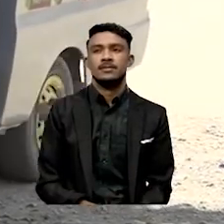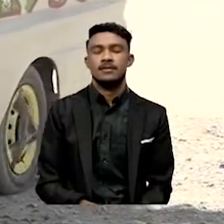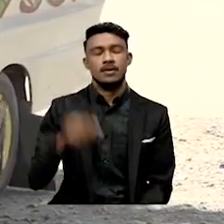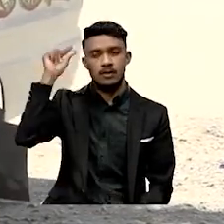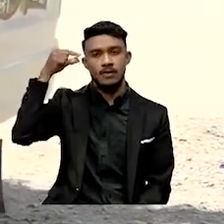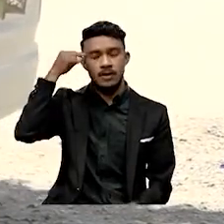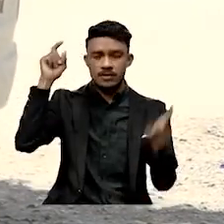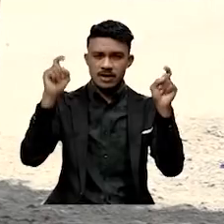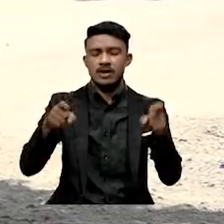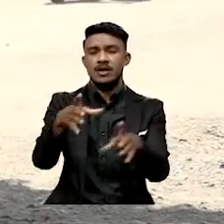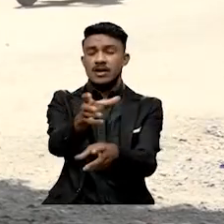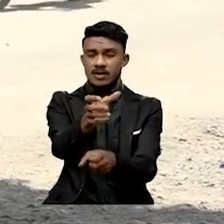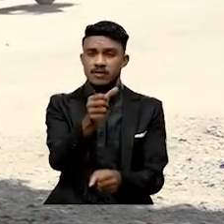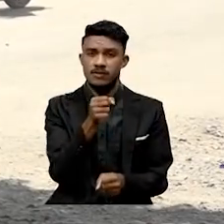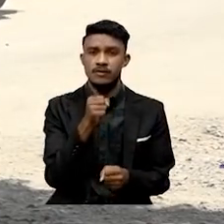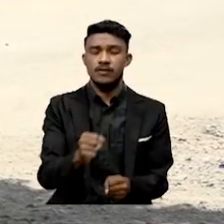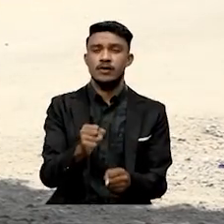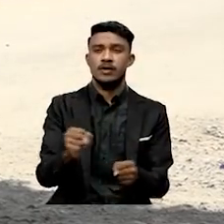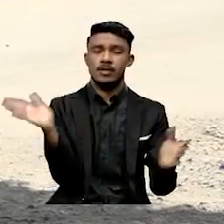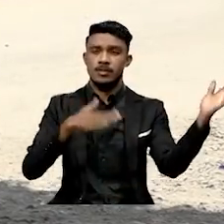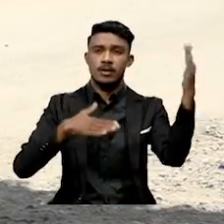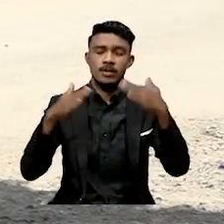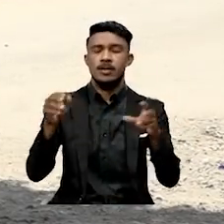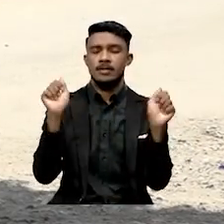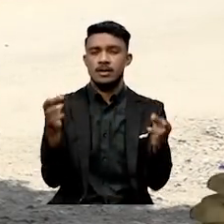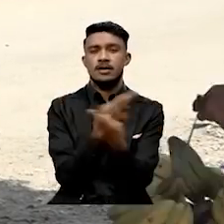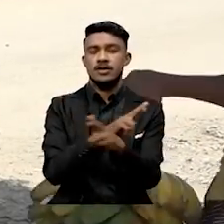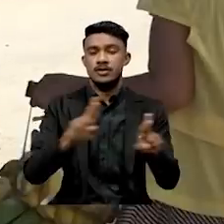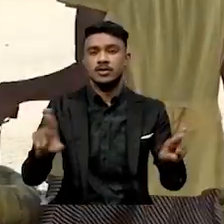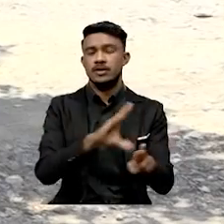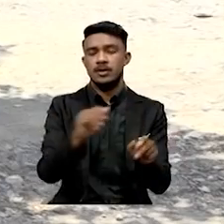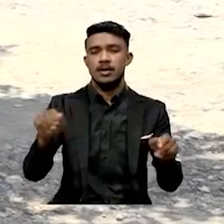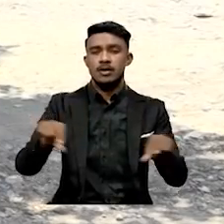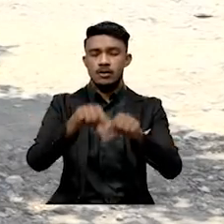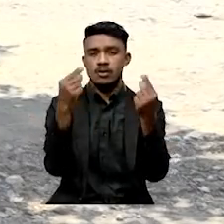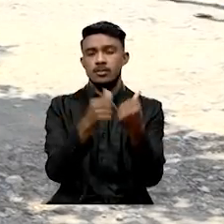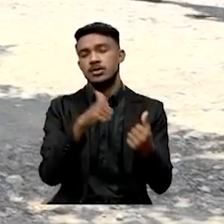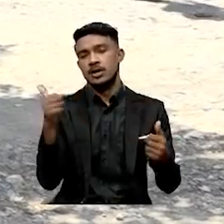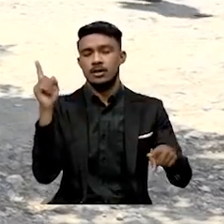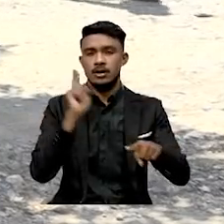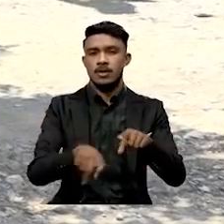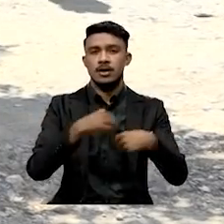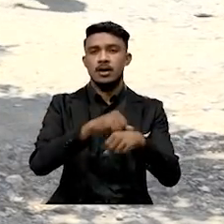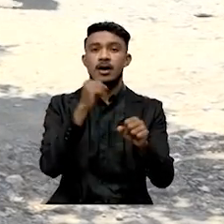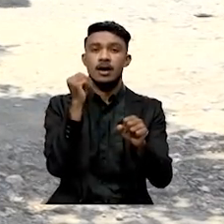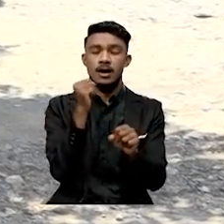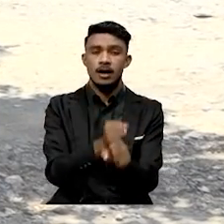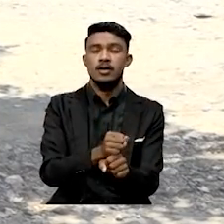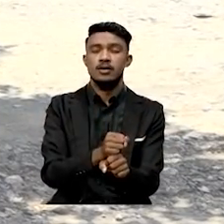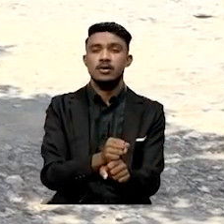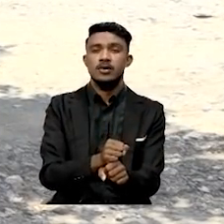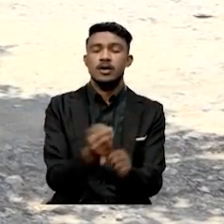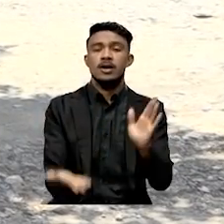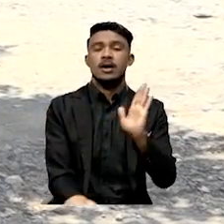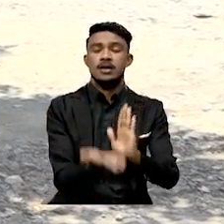Governo tem que fazer medida para a situação sirané. Hoje não é. Grupo Balun labele halo especulação, preço hoje